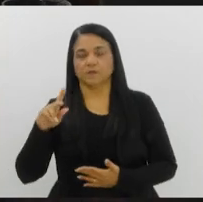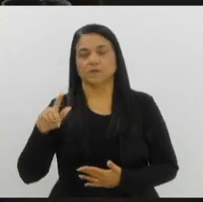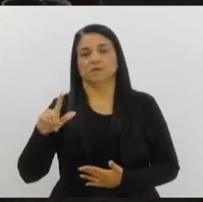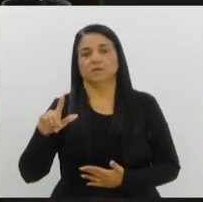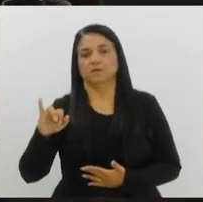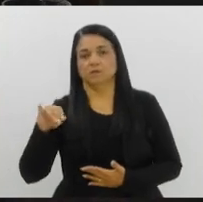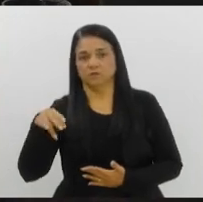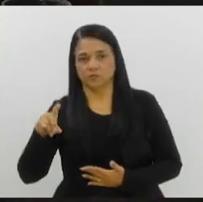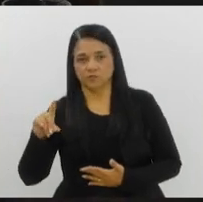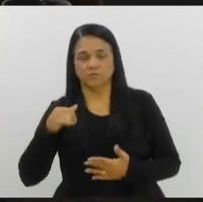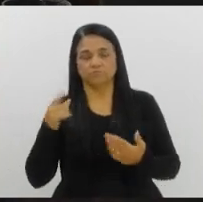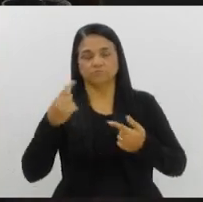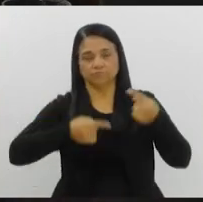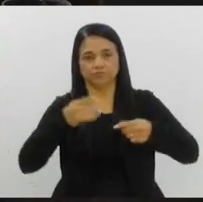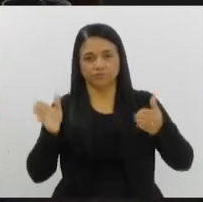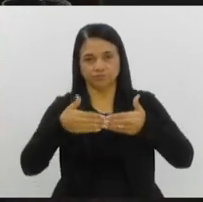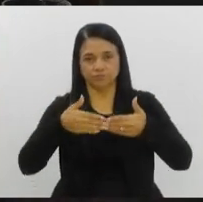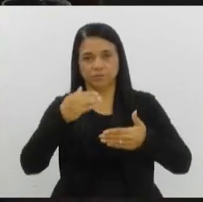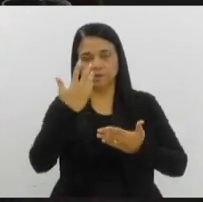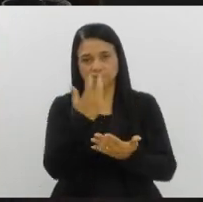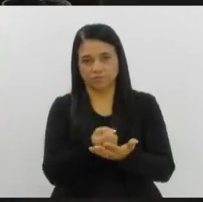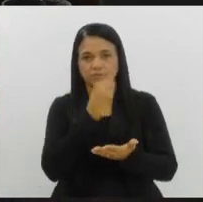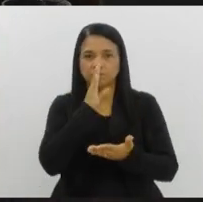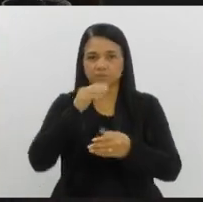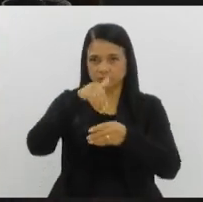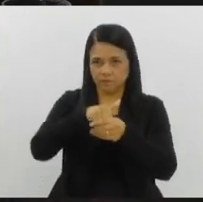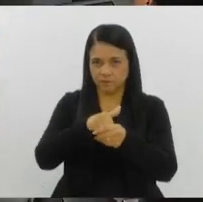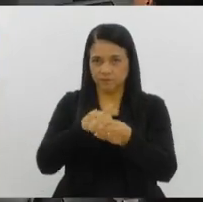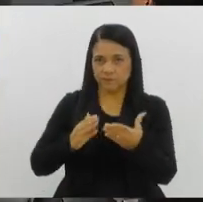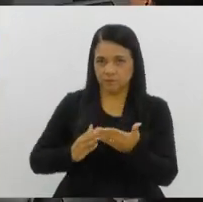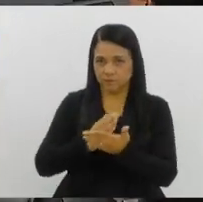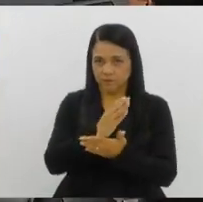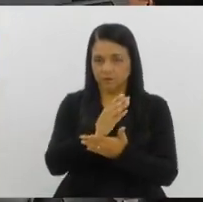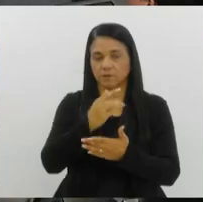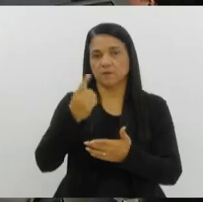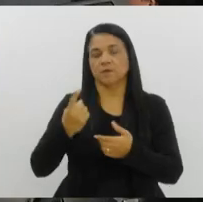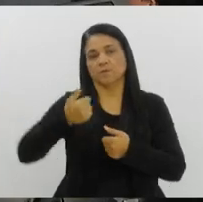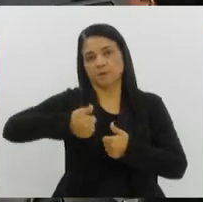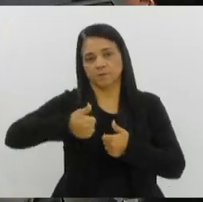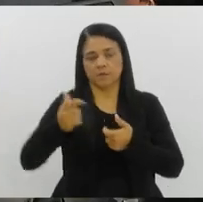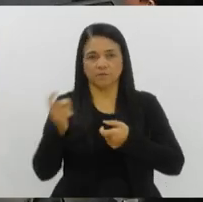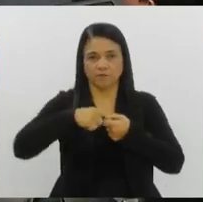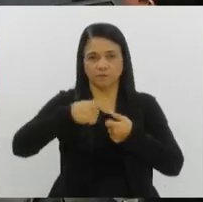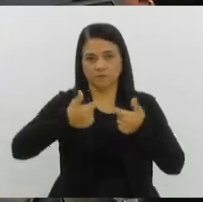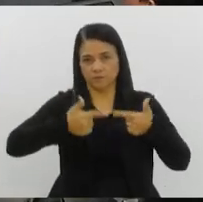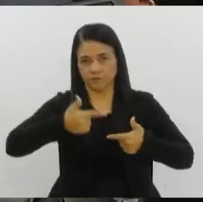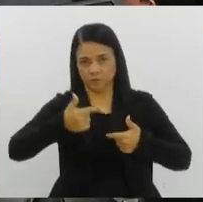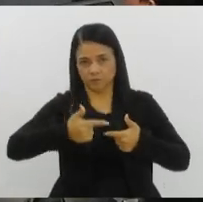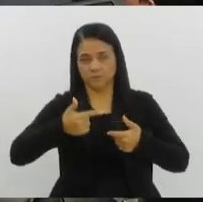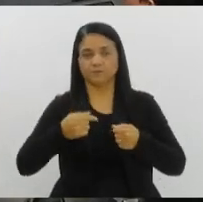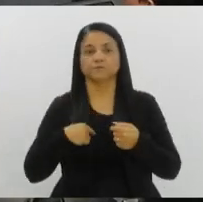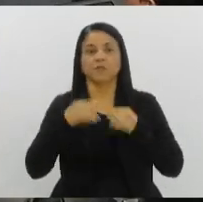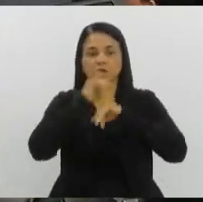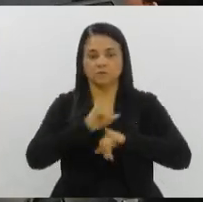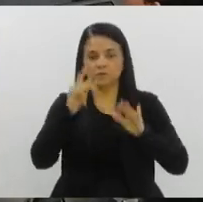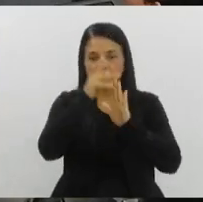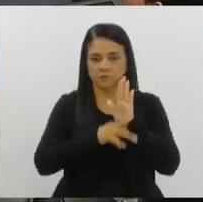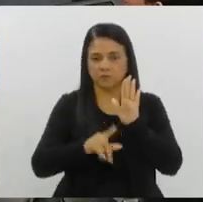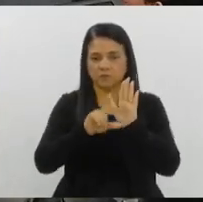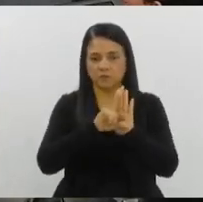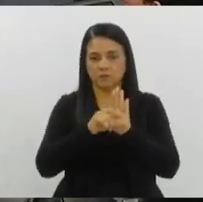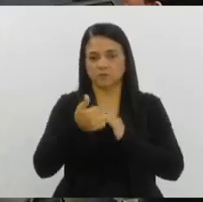discussão e votação. Senhores que aprovam, permanentes como estão, aprovado em primeira, retorno em segunda. Anuncio o projeto de lei